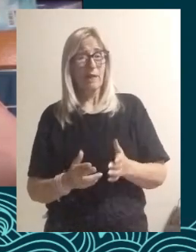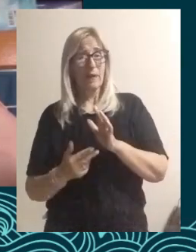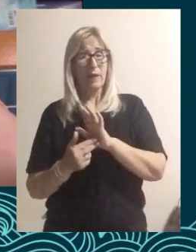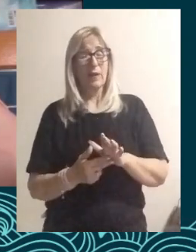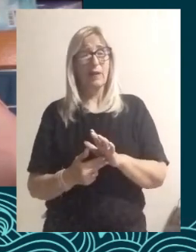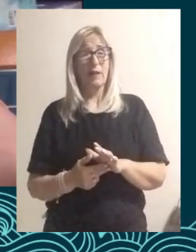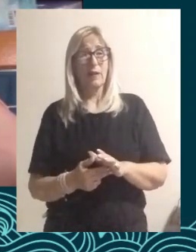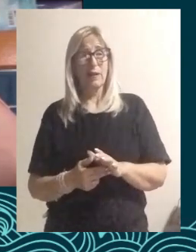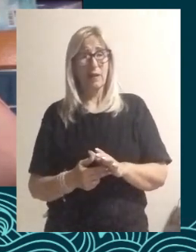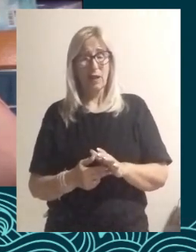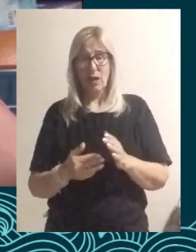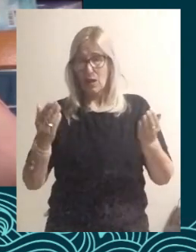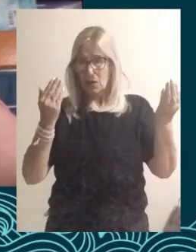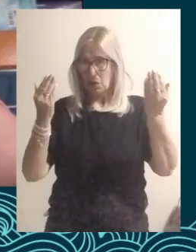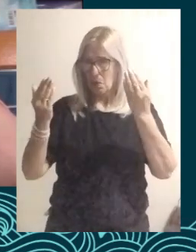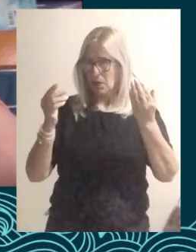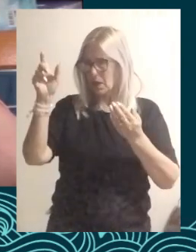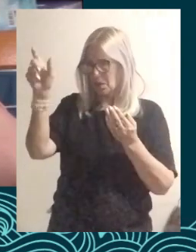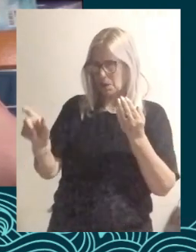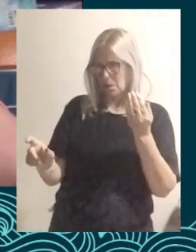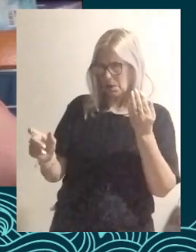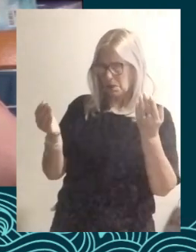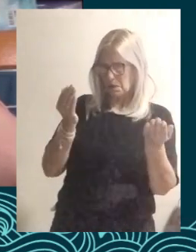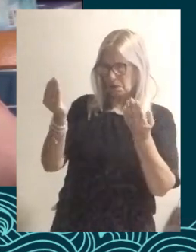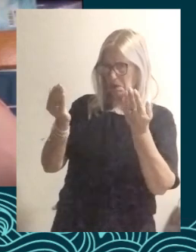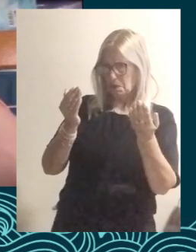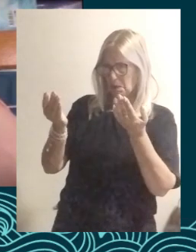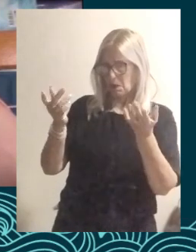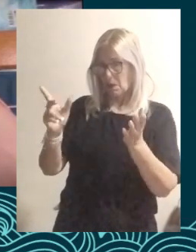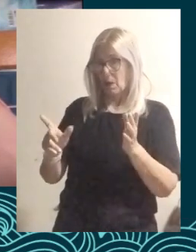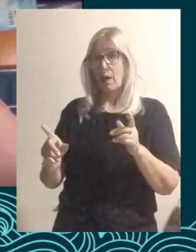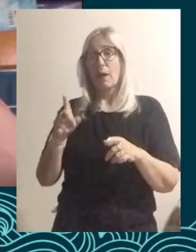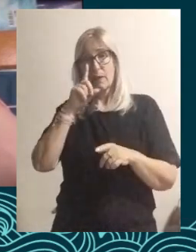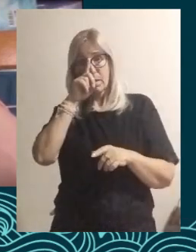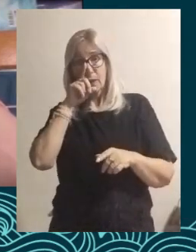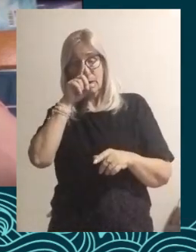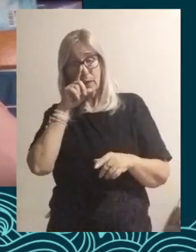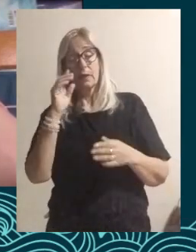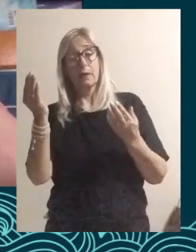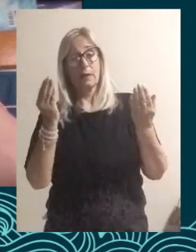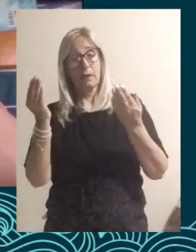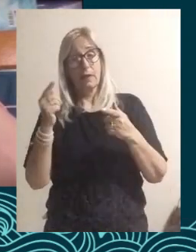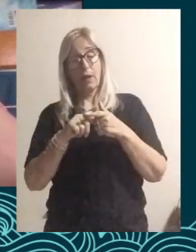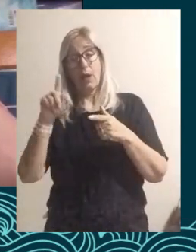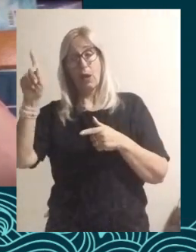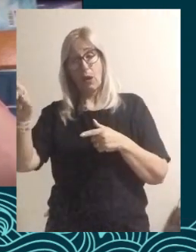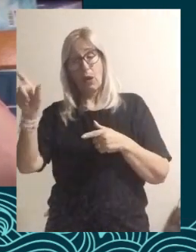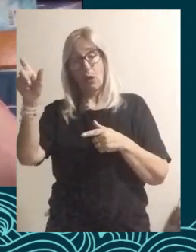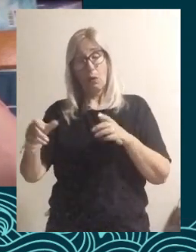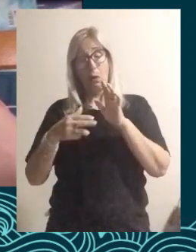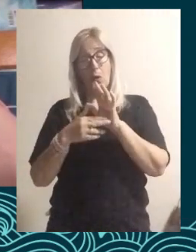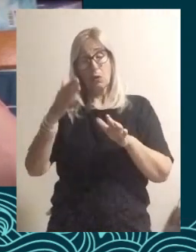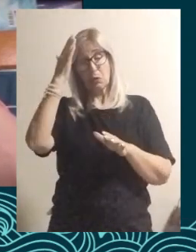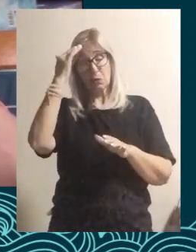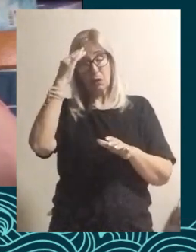talvez a gente fica mais exposto a se comparar com os outros. Então, também são perigosos por isso, quando a gente se